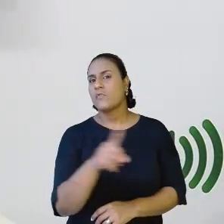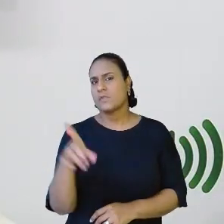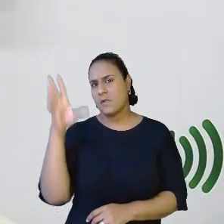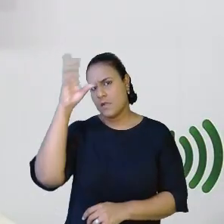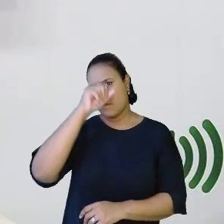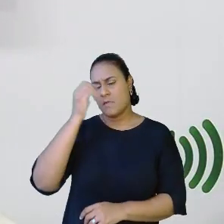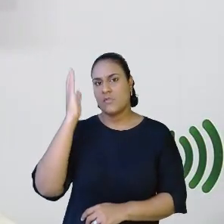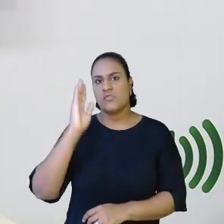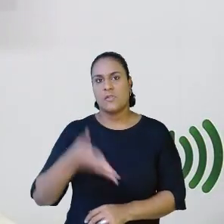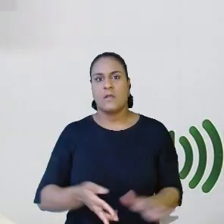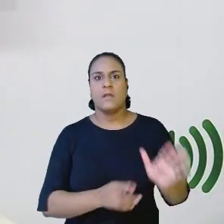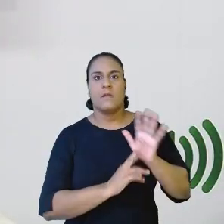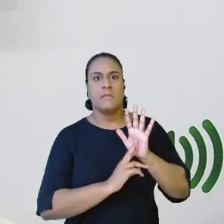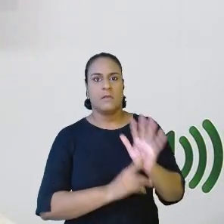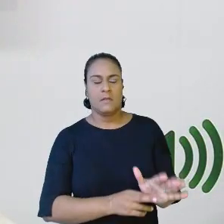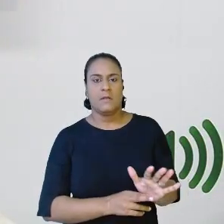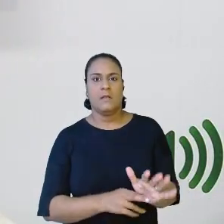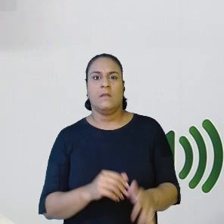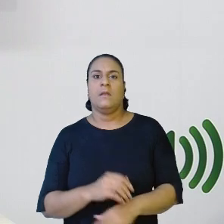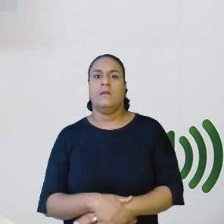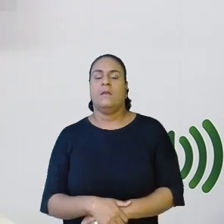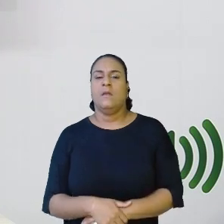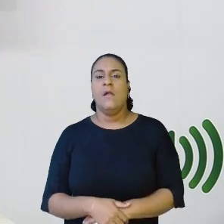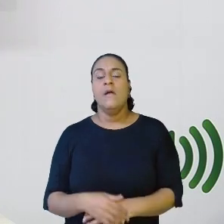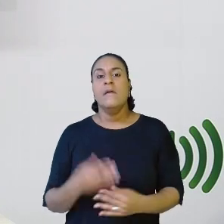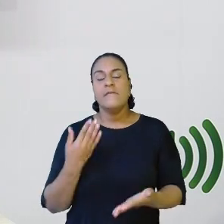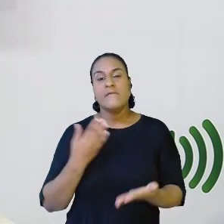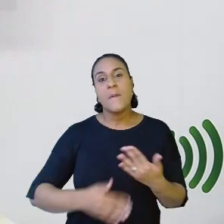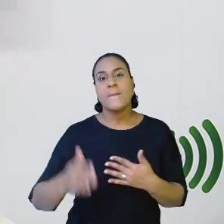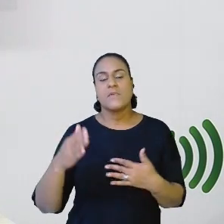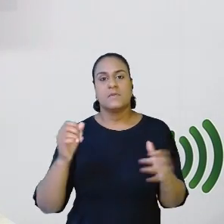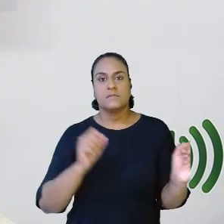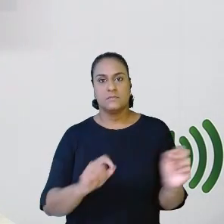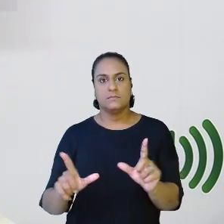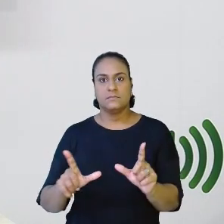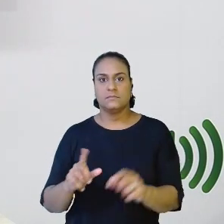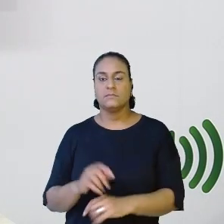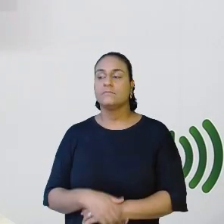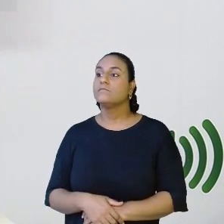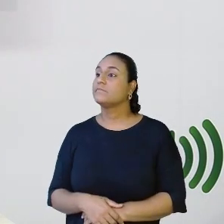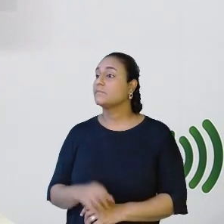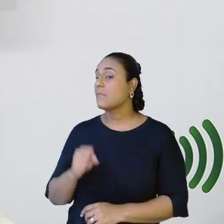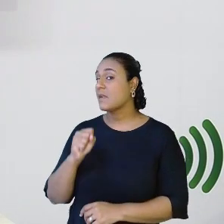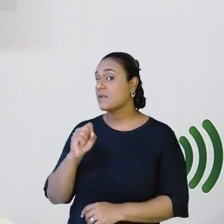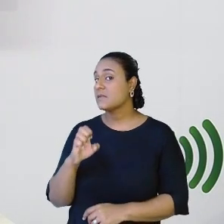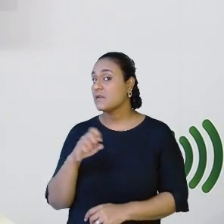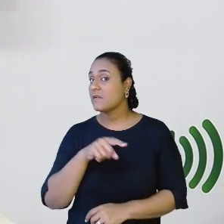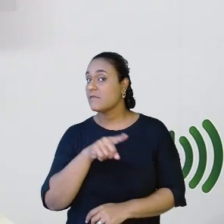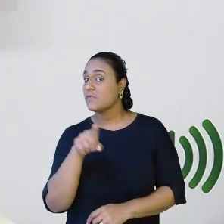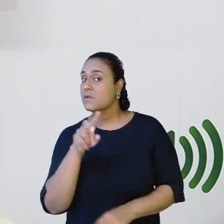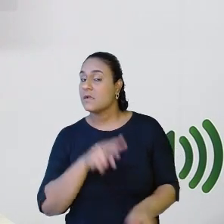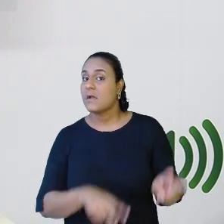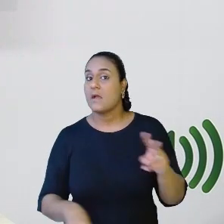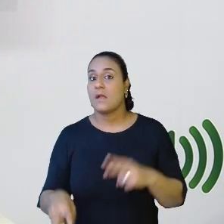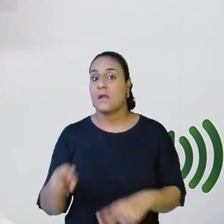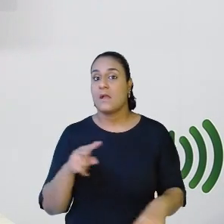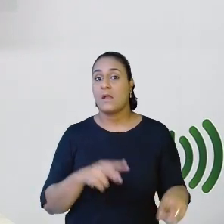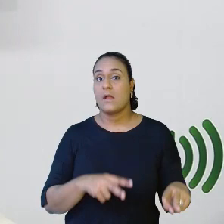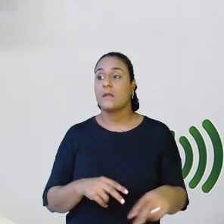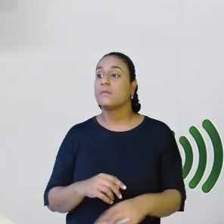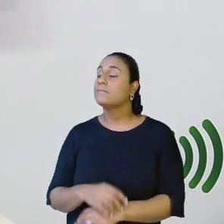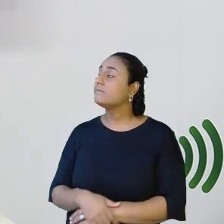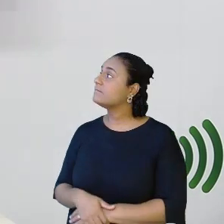esta representação e vamos ver a próxima tela aqui. Se vocês observarem a próxima